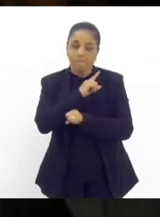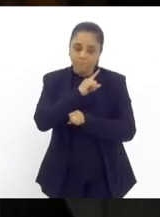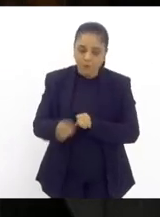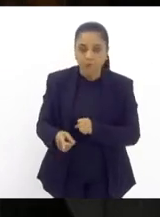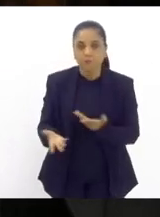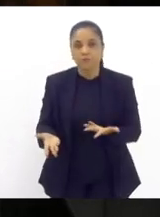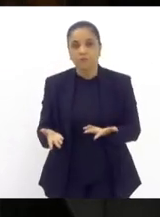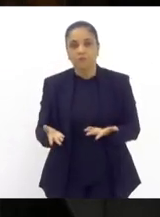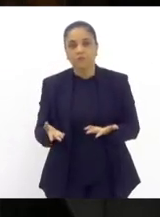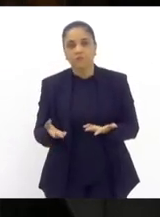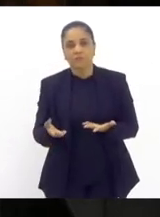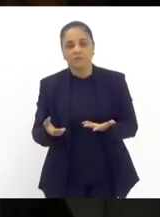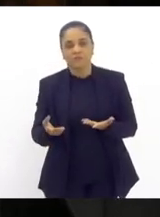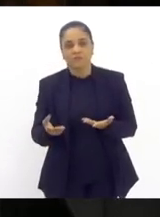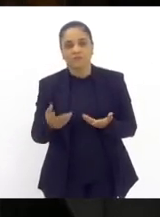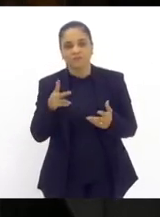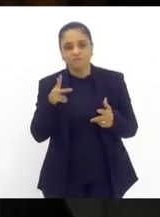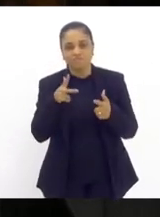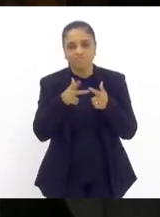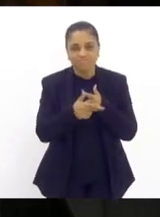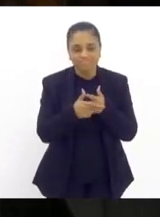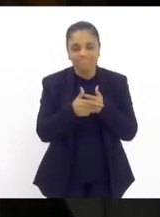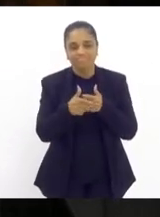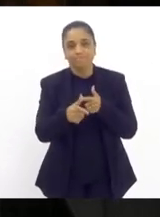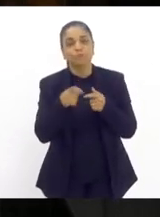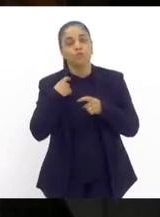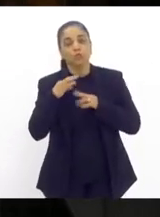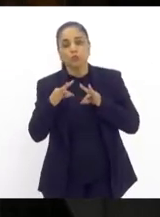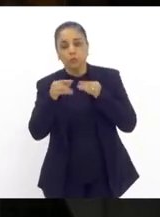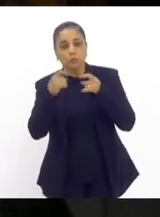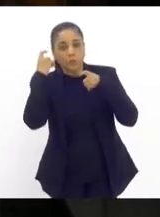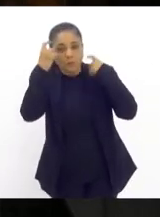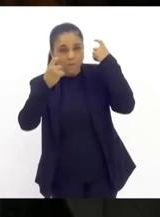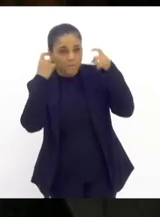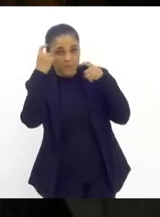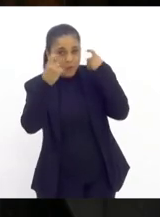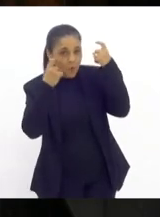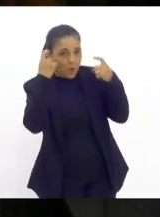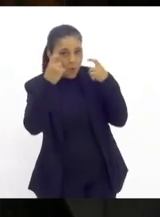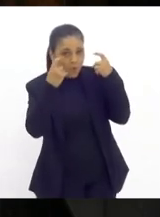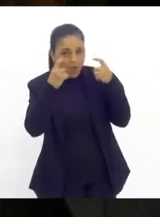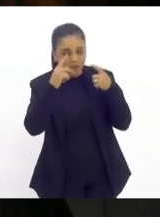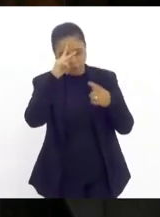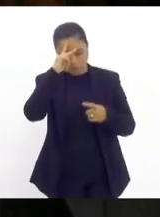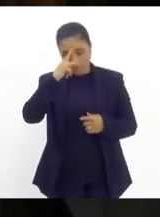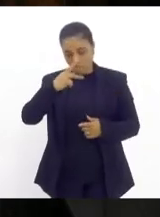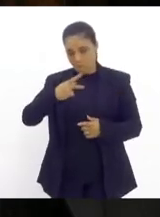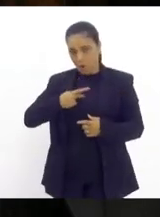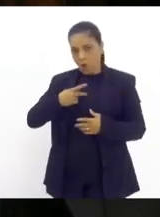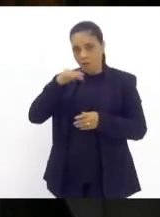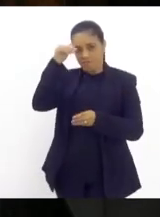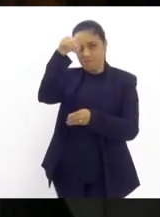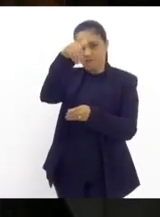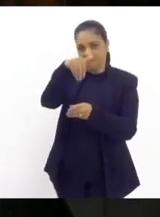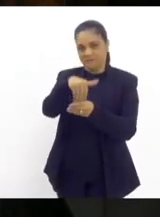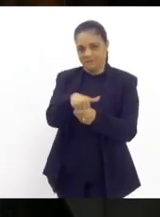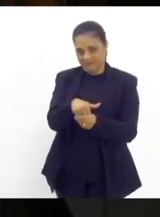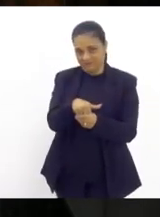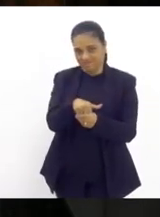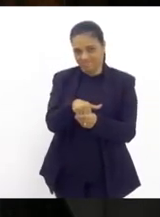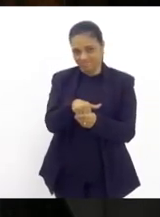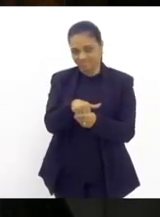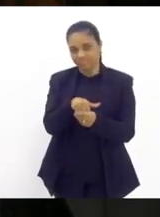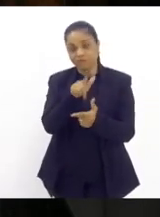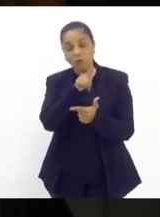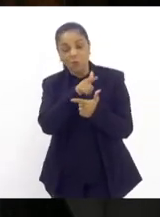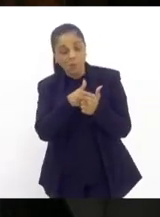porque todo mundo tá preocupado com as suas próprias eleições então o